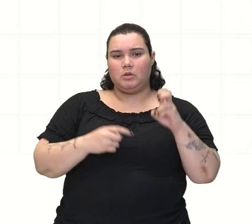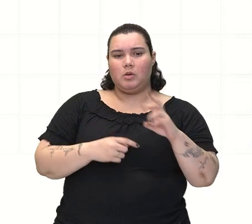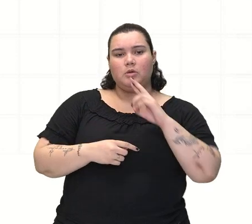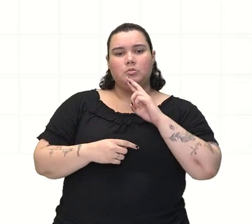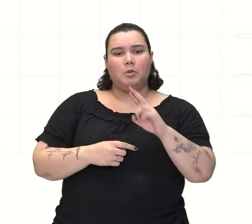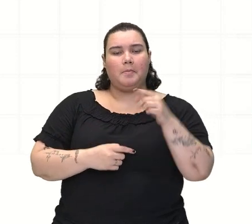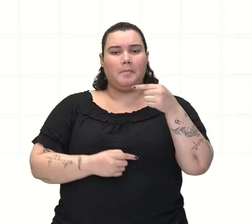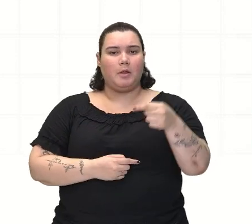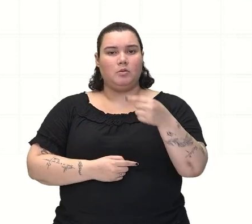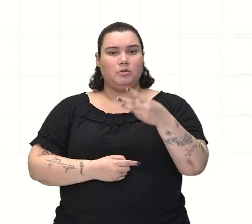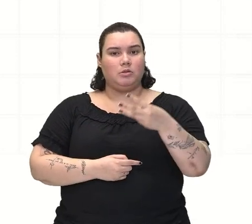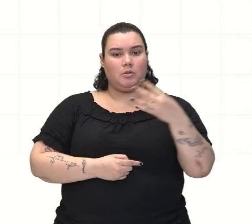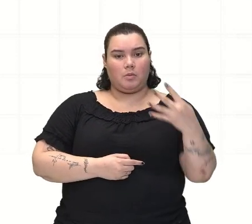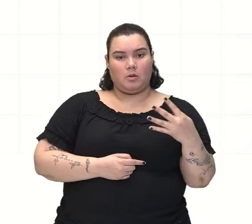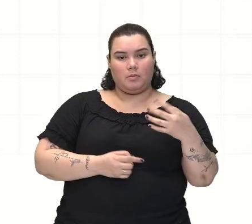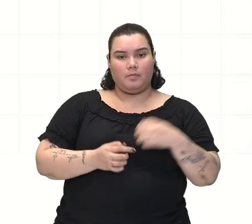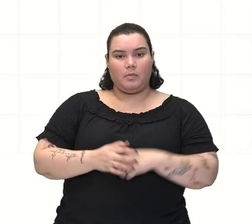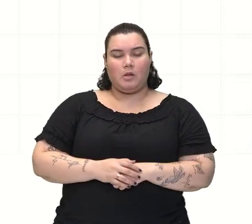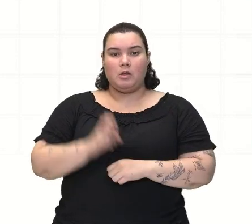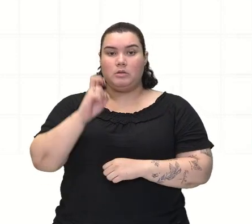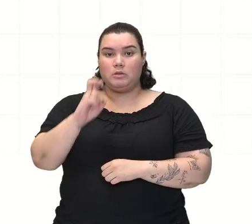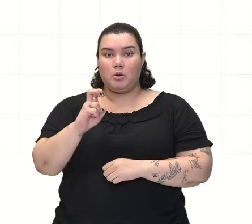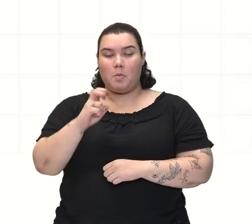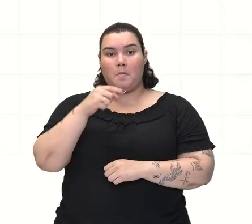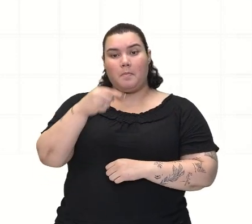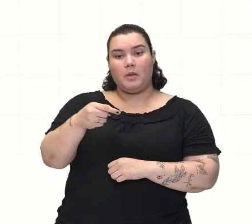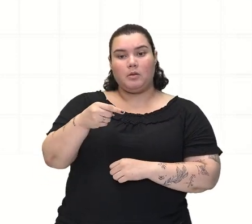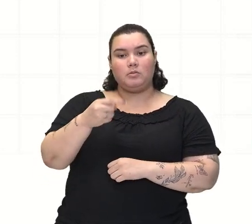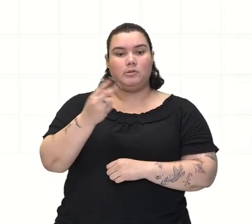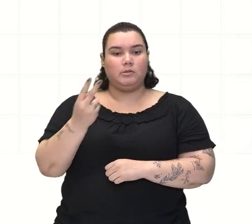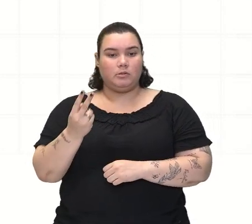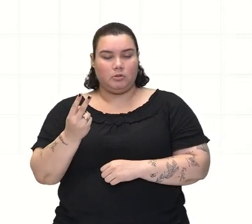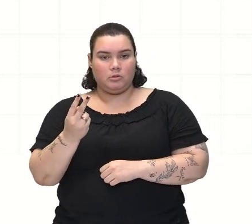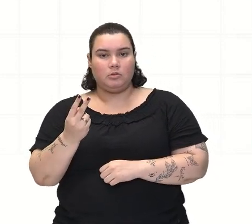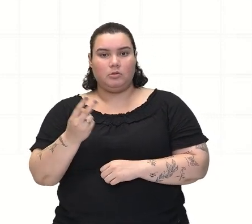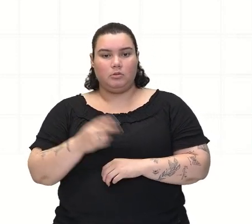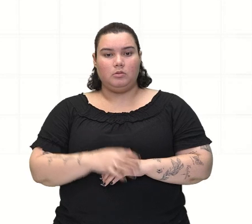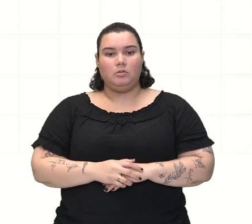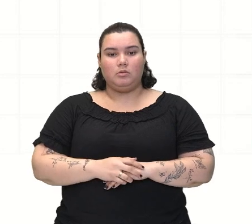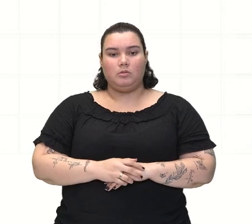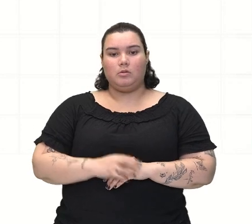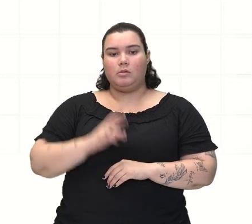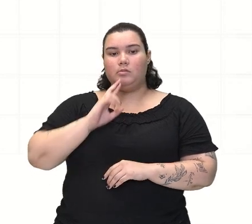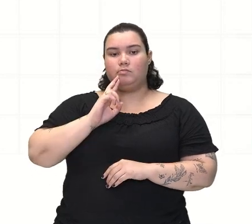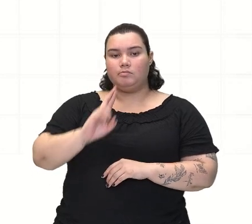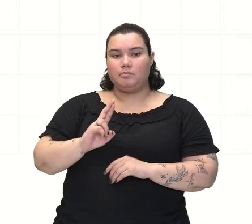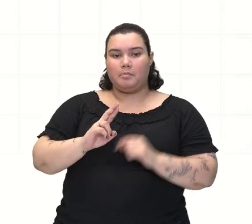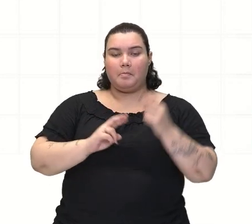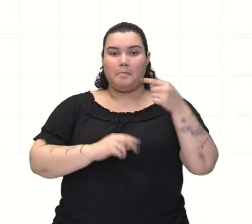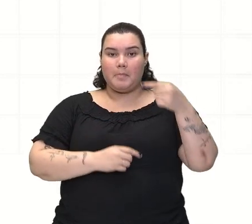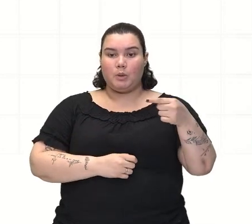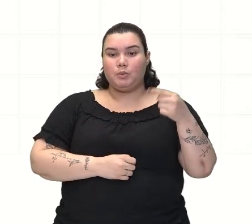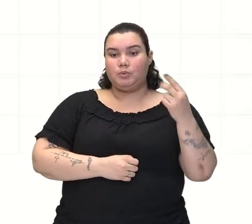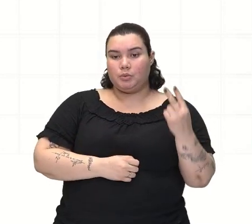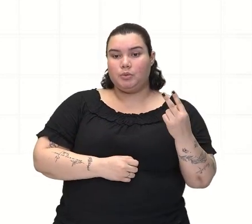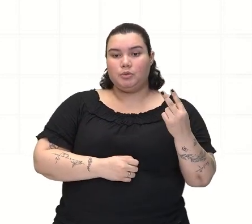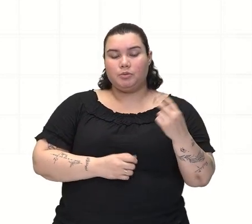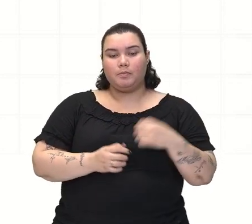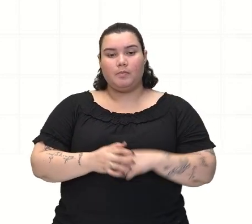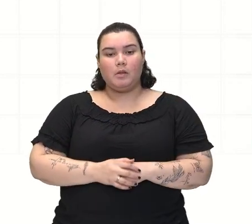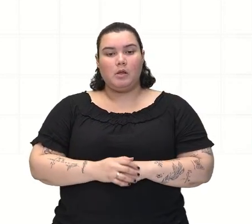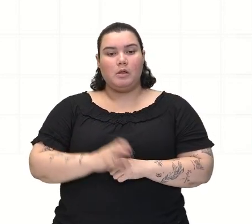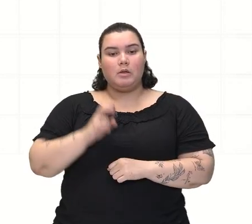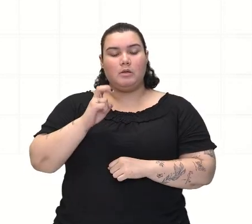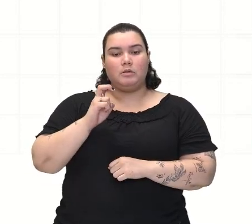34. 5 menos 7, né? 5 menos 7, essa soma aqui vai dar menos 2. E